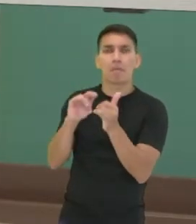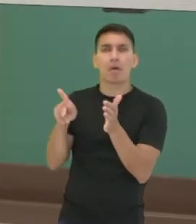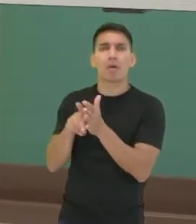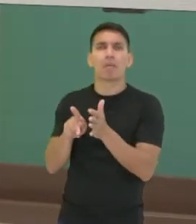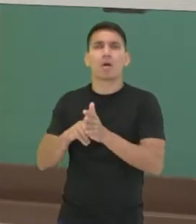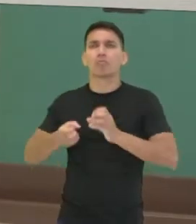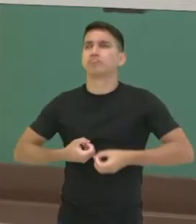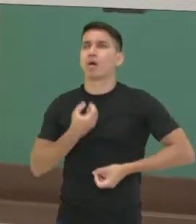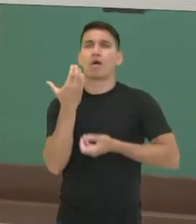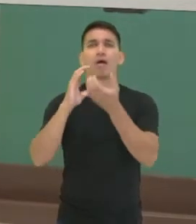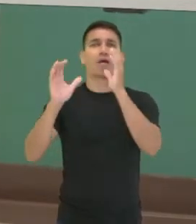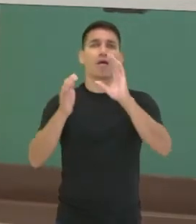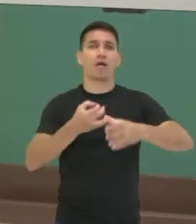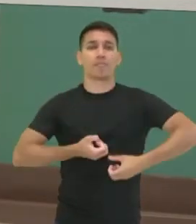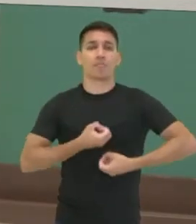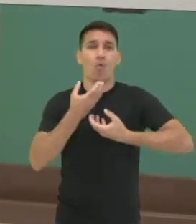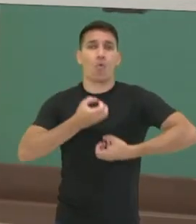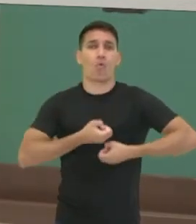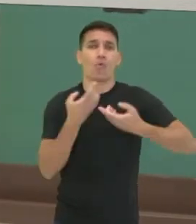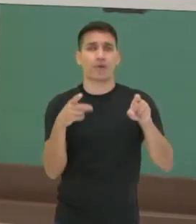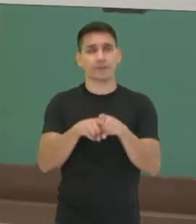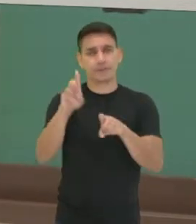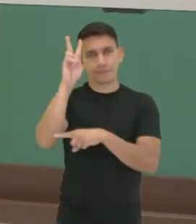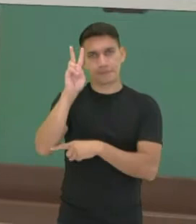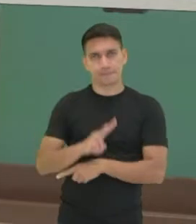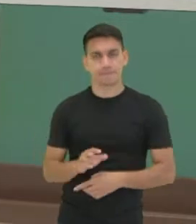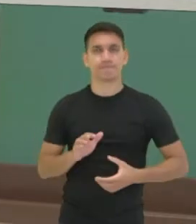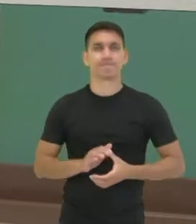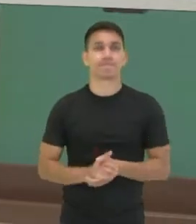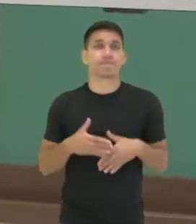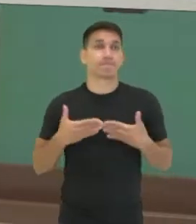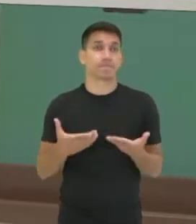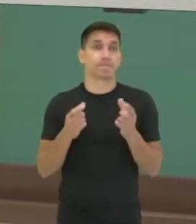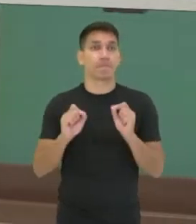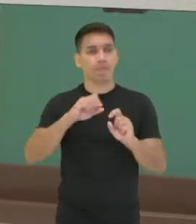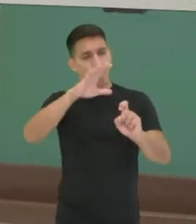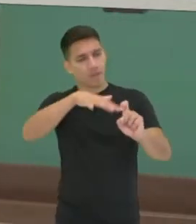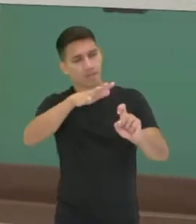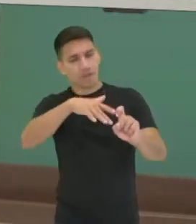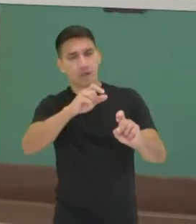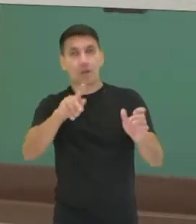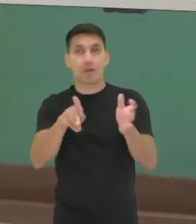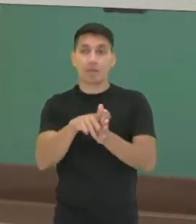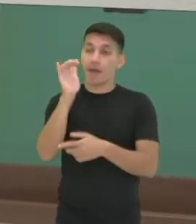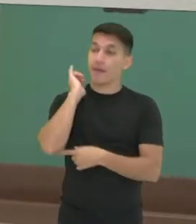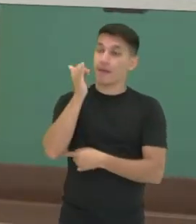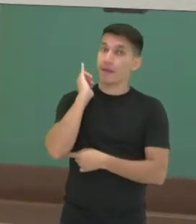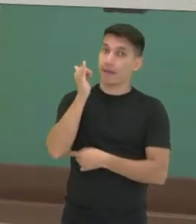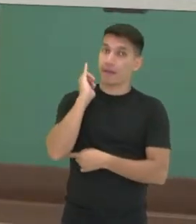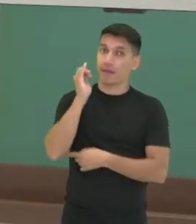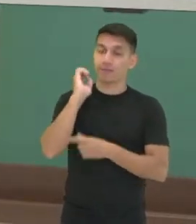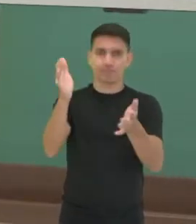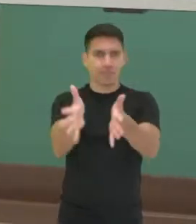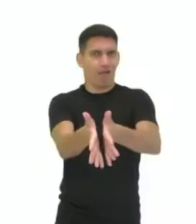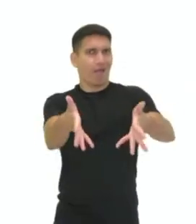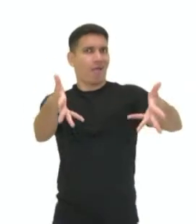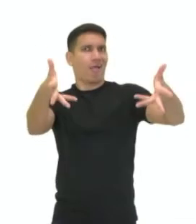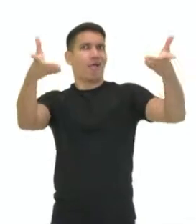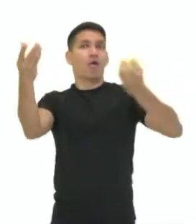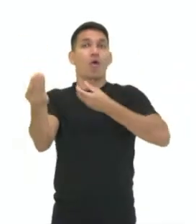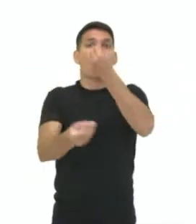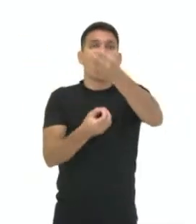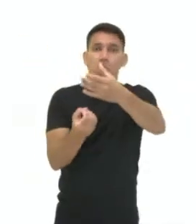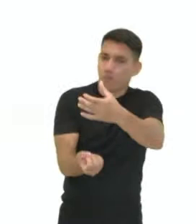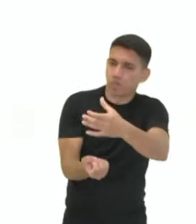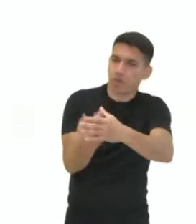cantos, poesias e histórias. Bom, então, os mitos são narrativas fabulosas sobre a origem